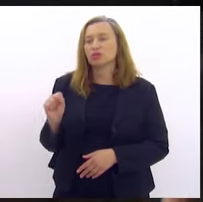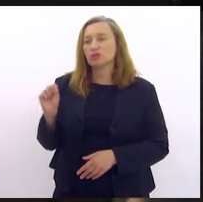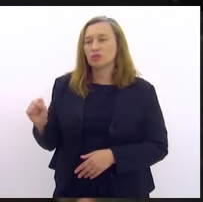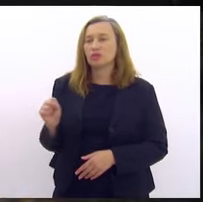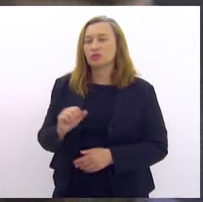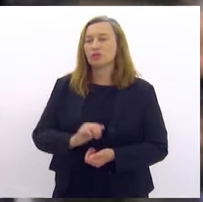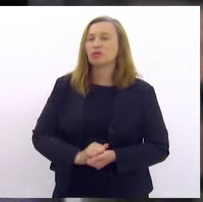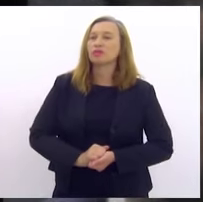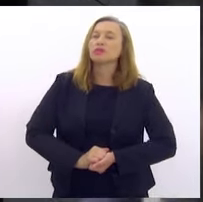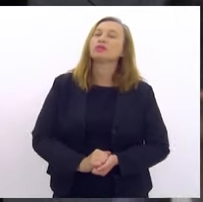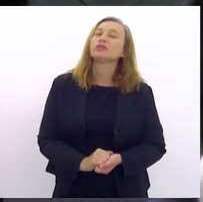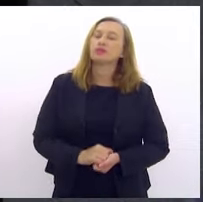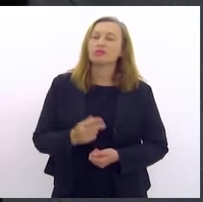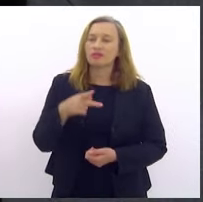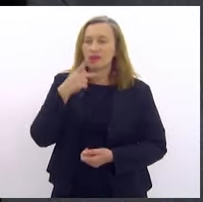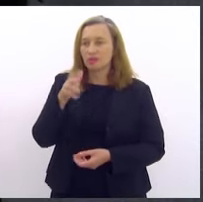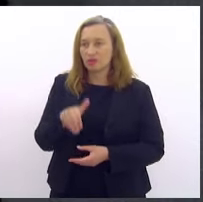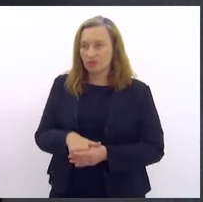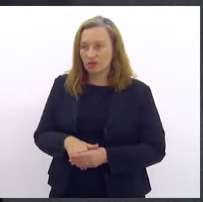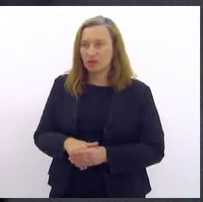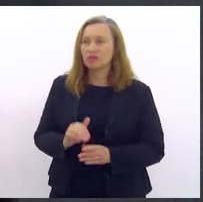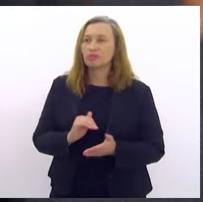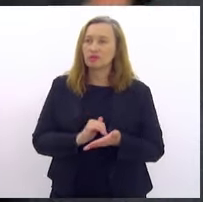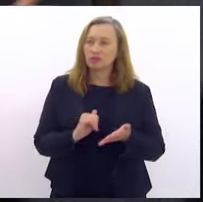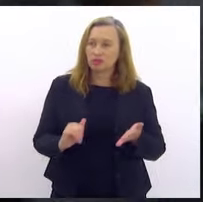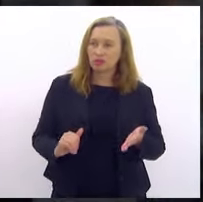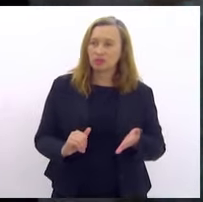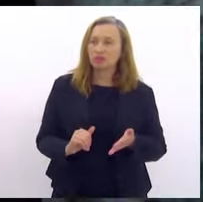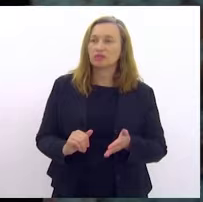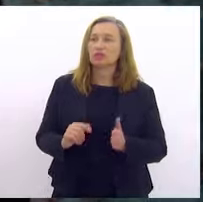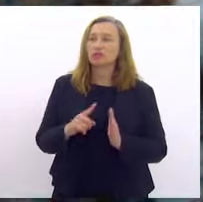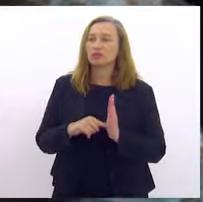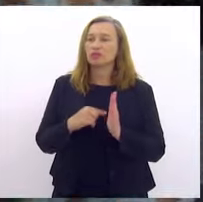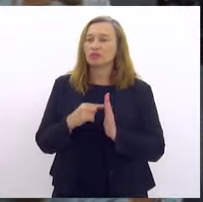Vou cantar aqui então meus votos sim pela derrubada do veto.